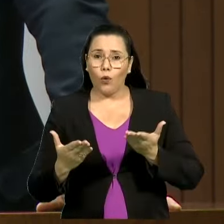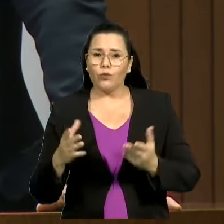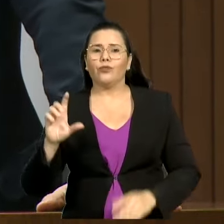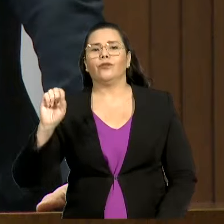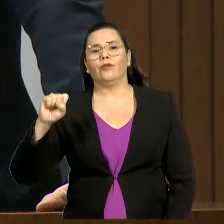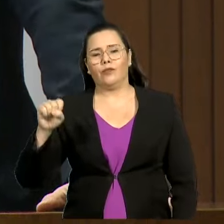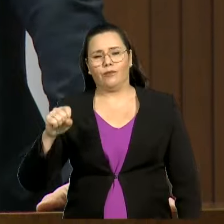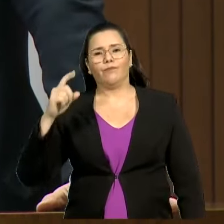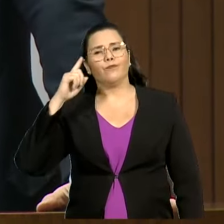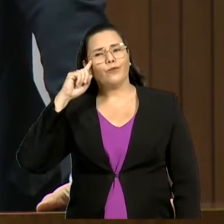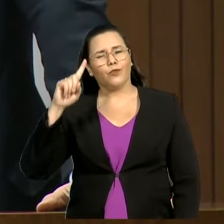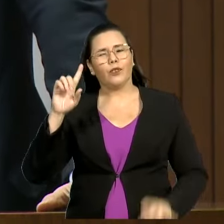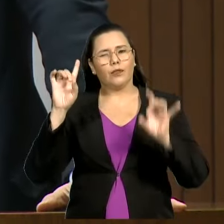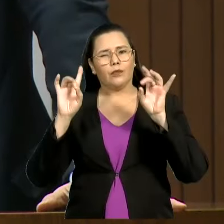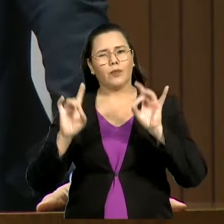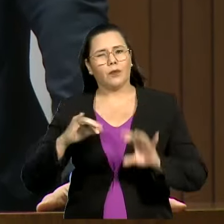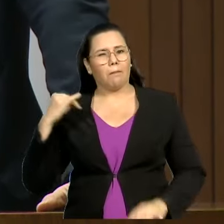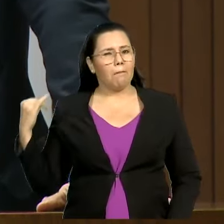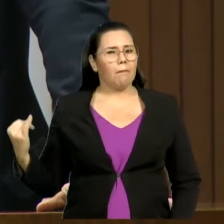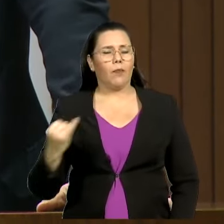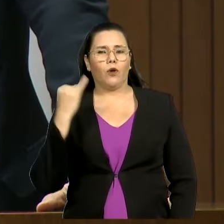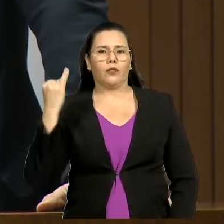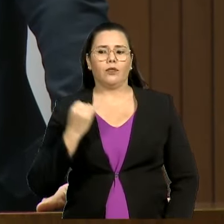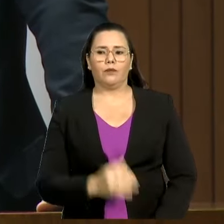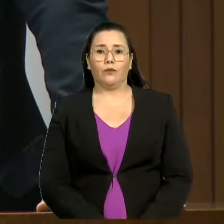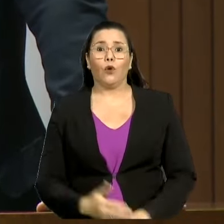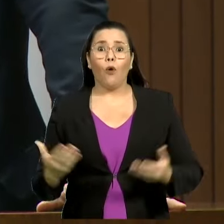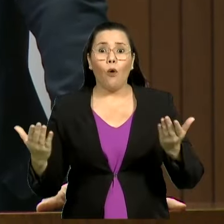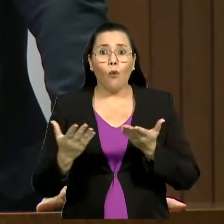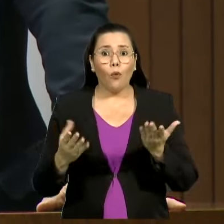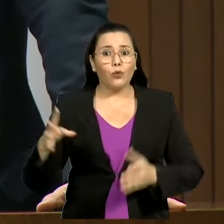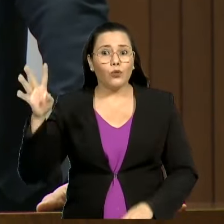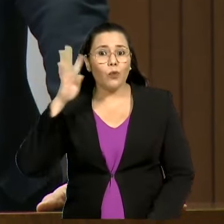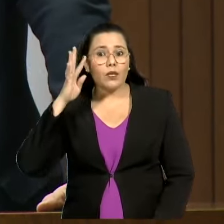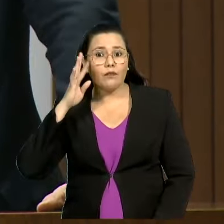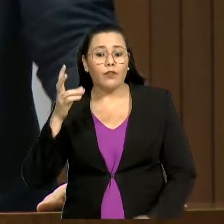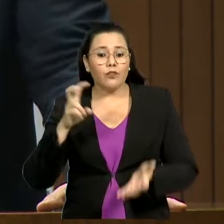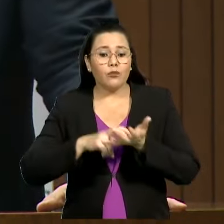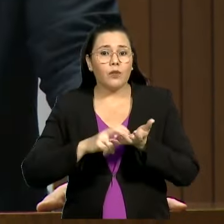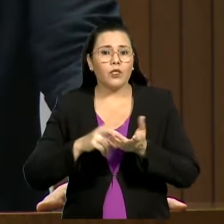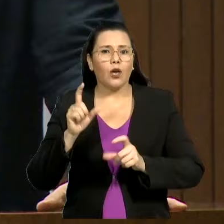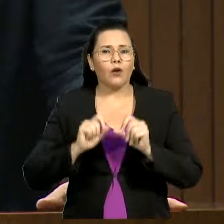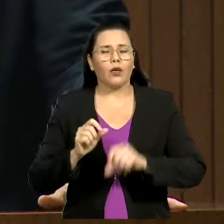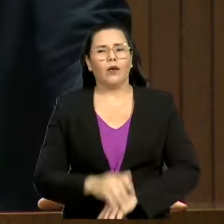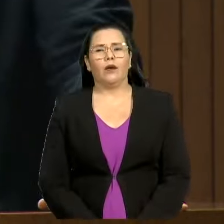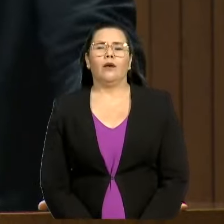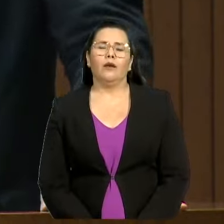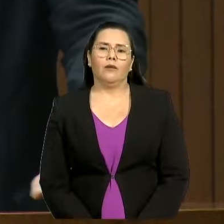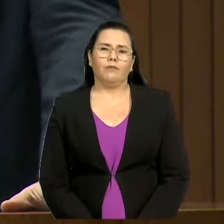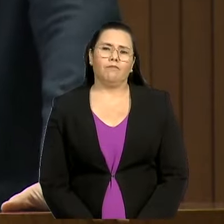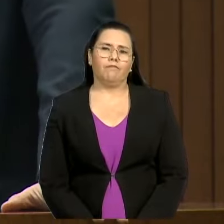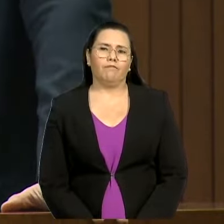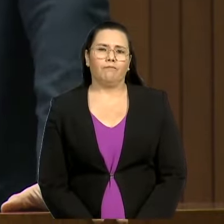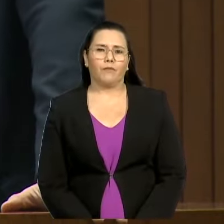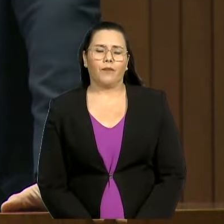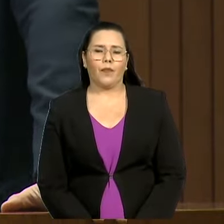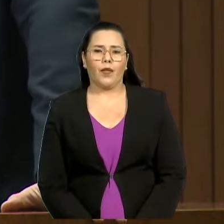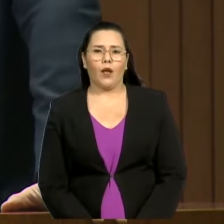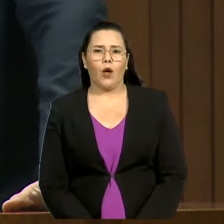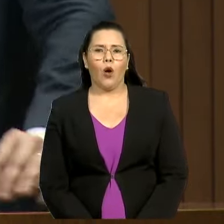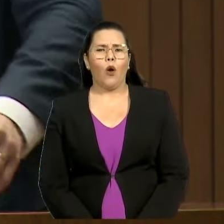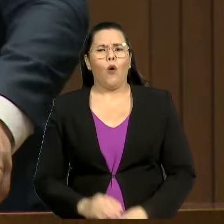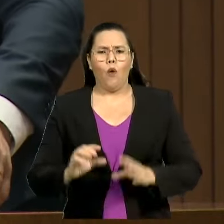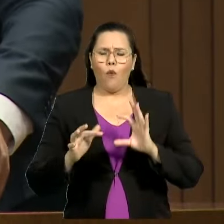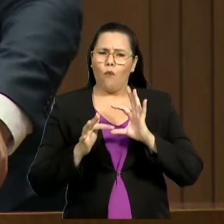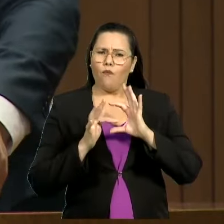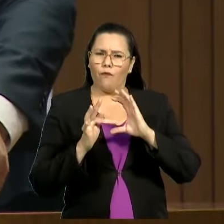dia para os professores. Amanheceram com parte do recurso que lhes cabe nas suas contas